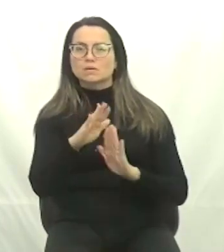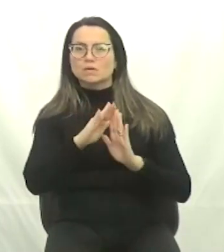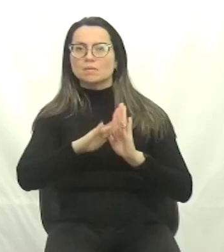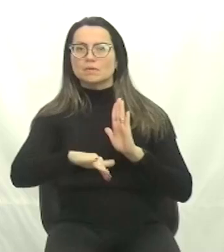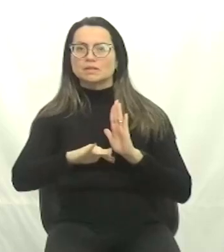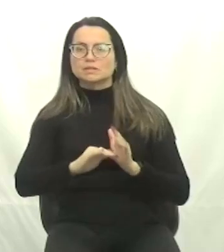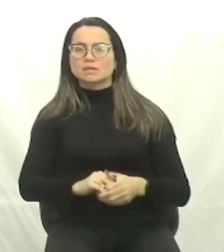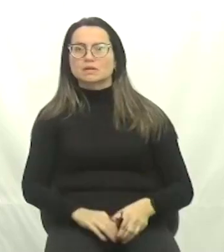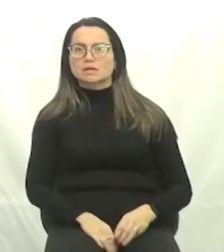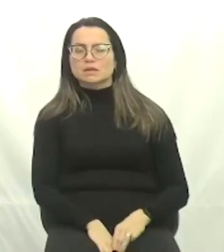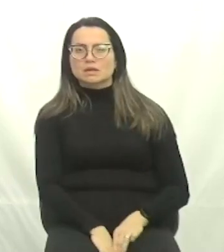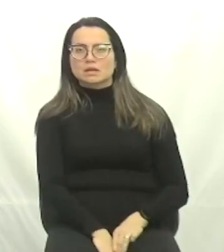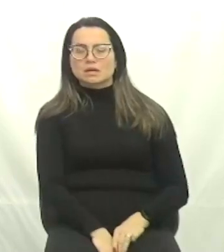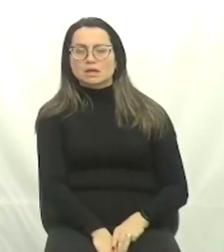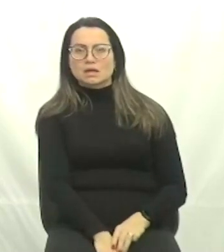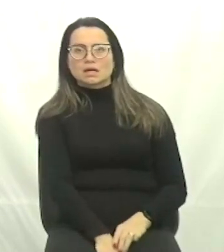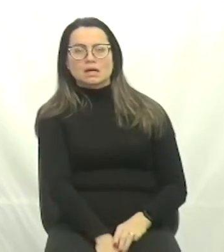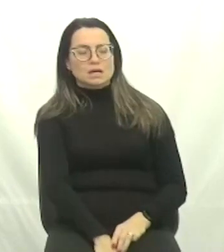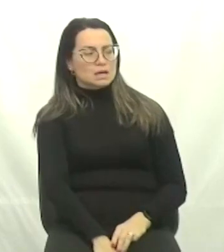361/2023.